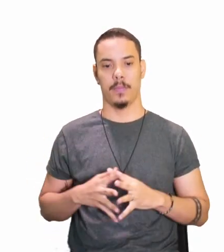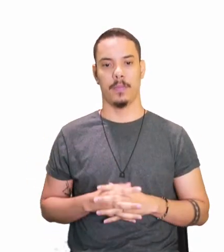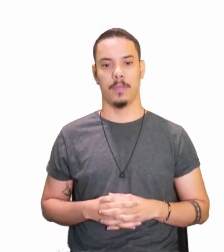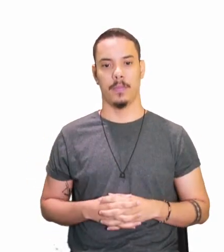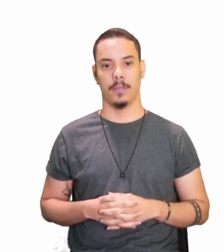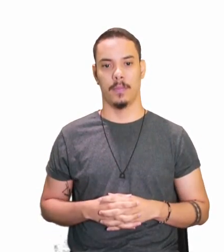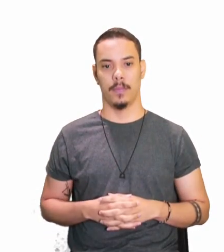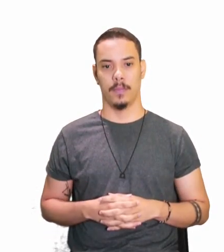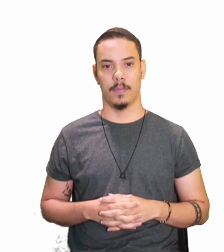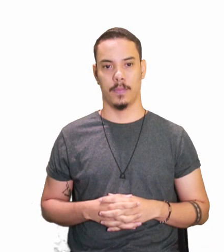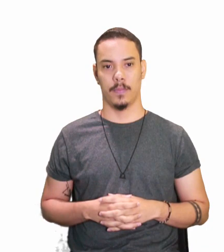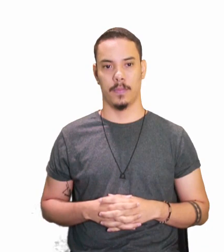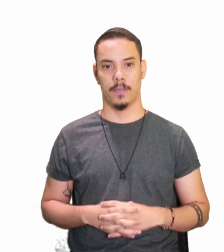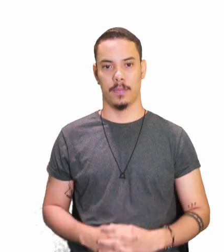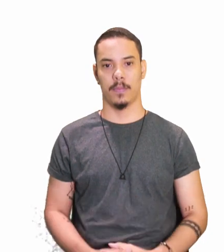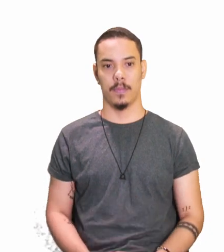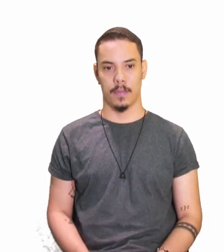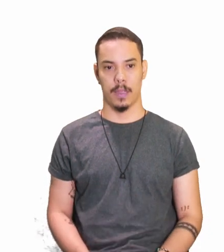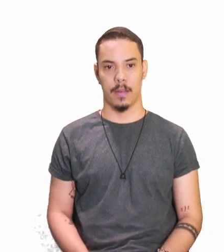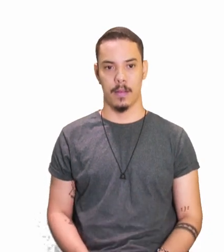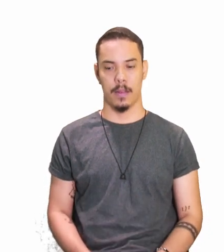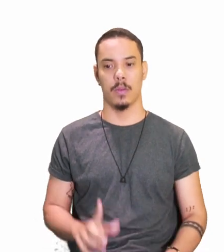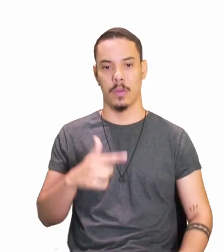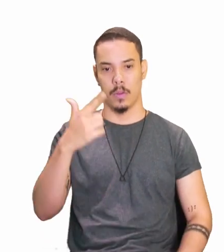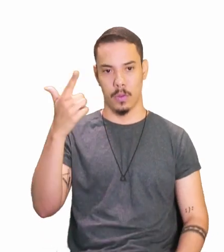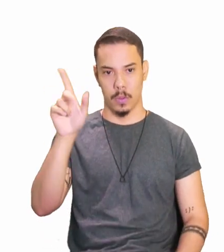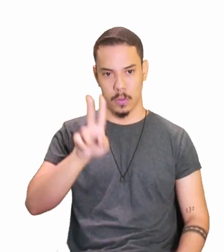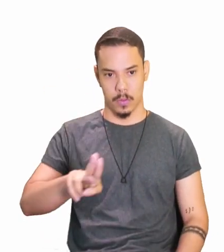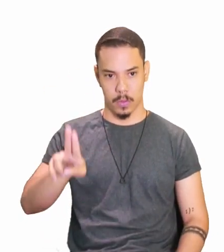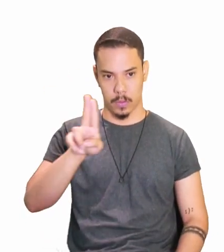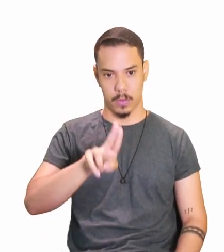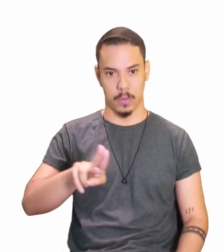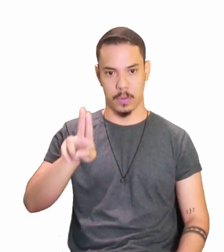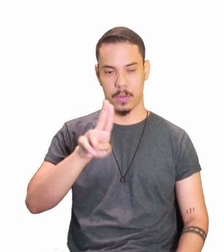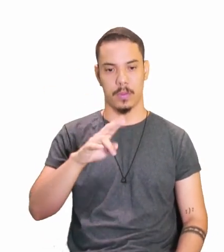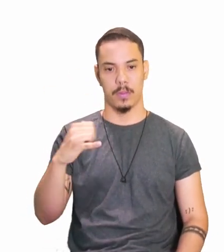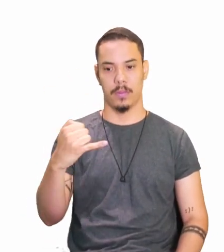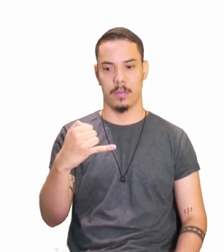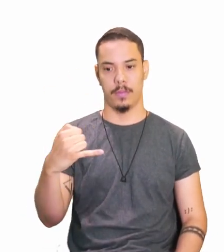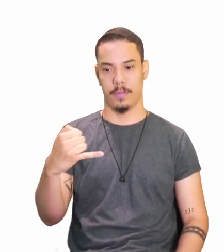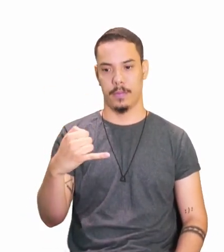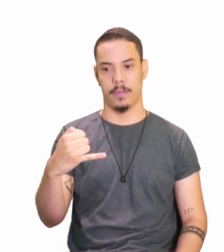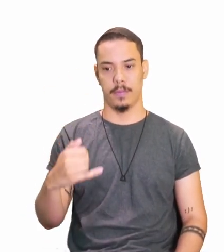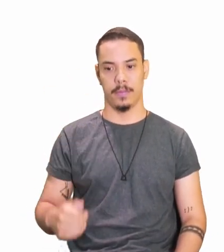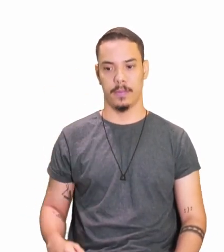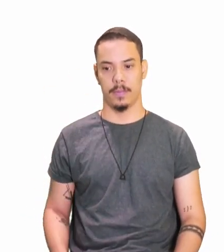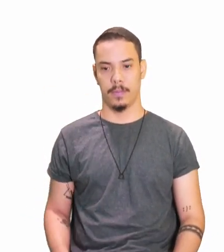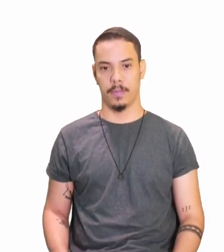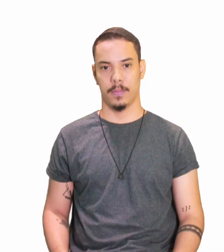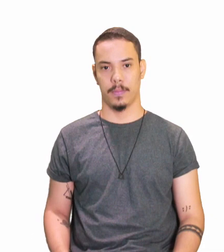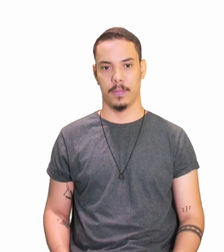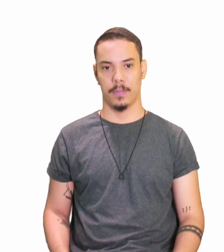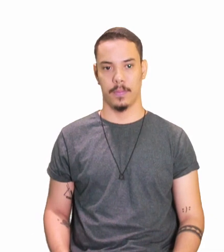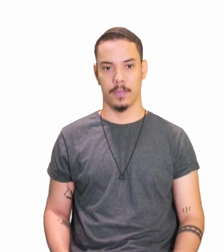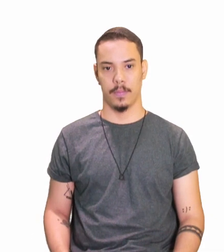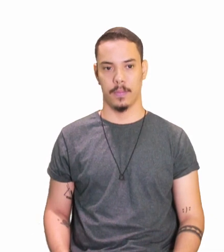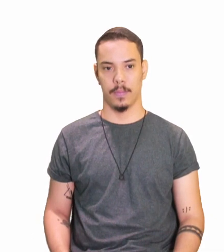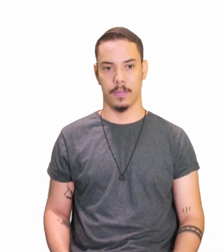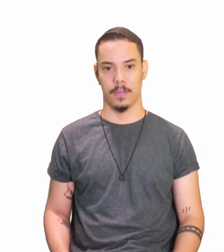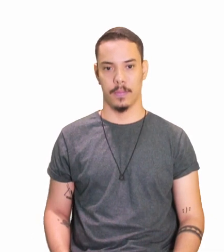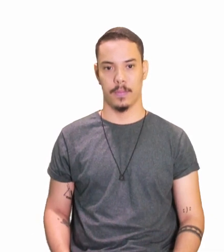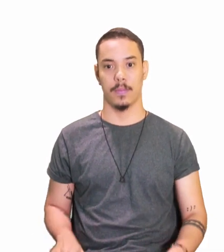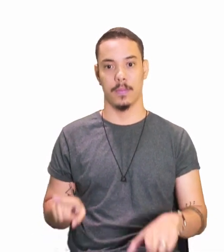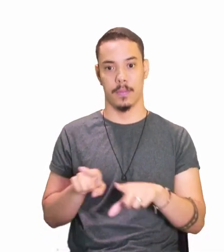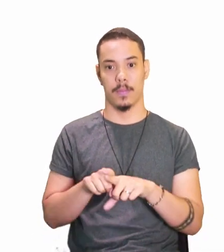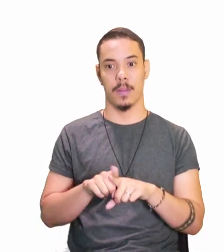nomes. Beleza? Outros usos do hífen. Nas formações aqui, em